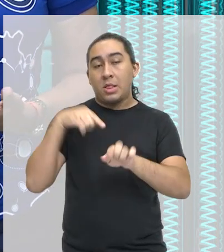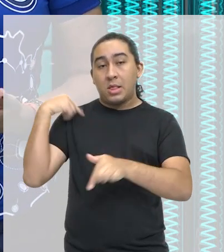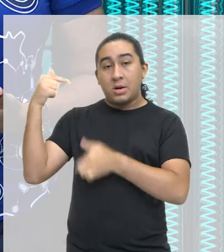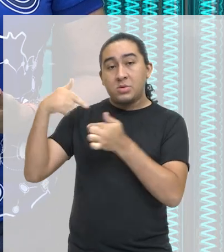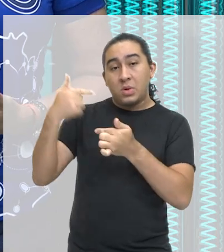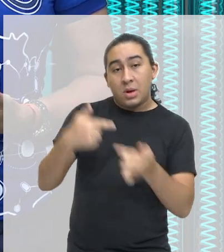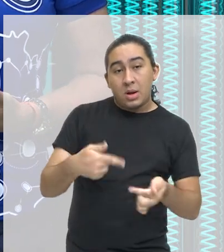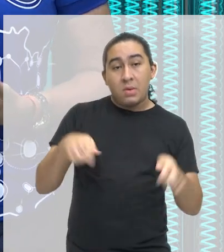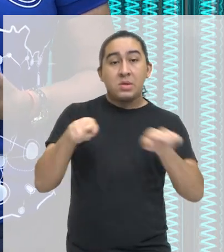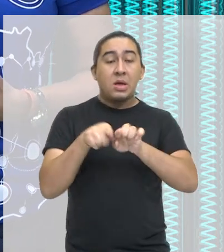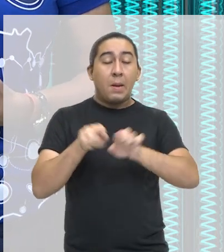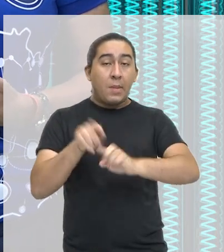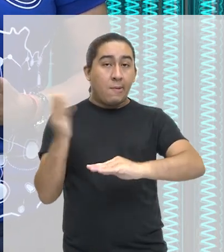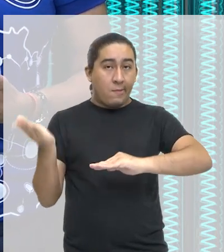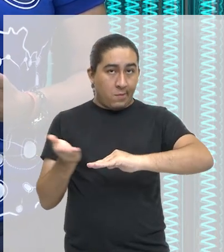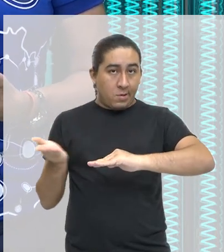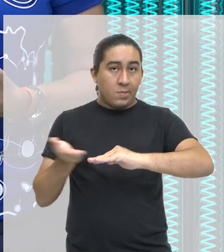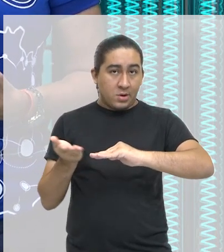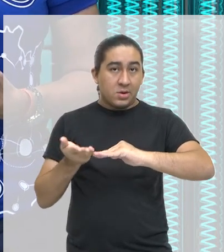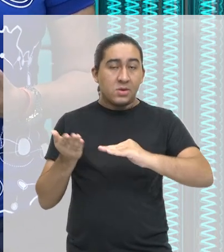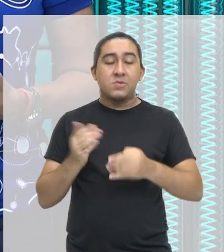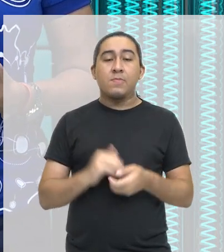na tradição quanto na